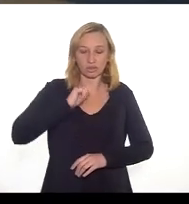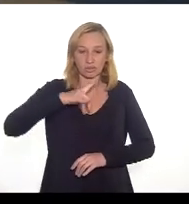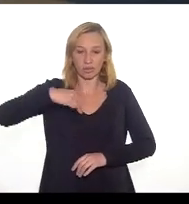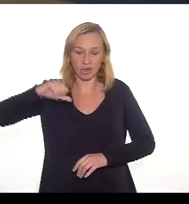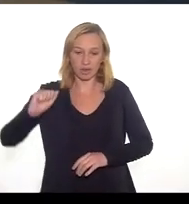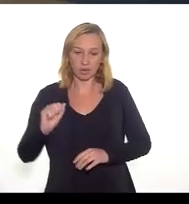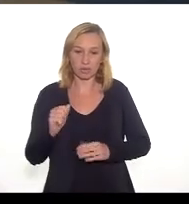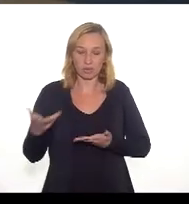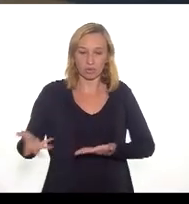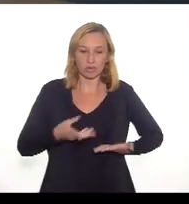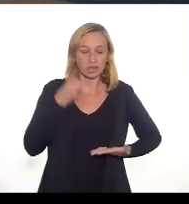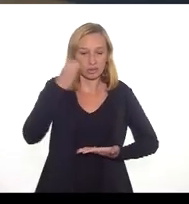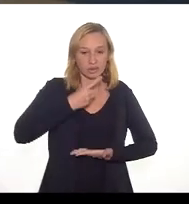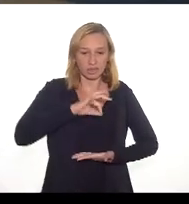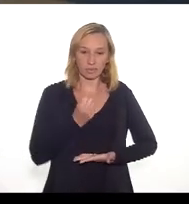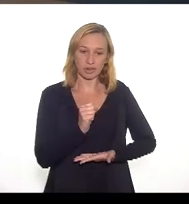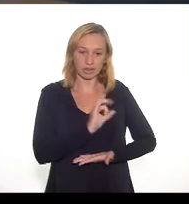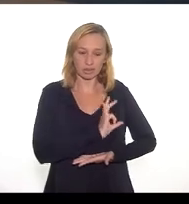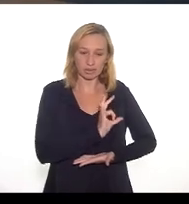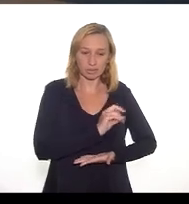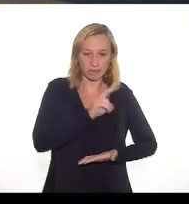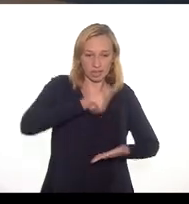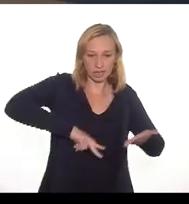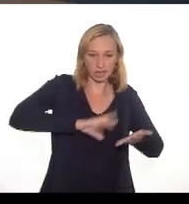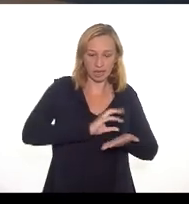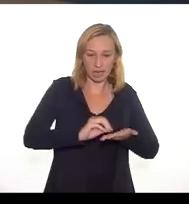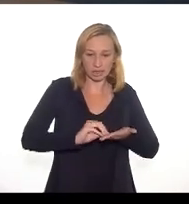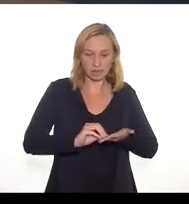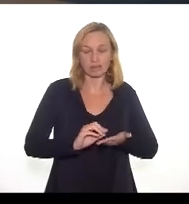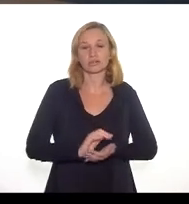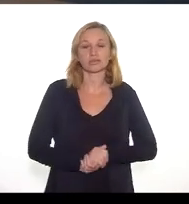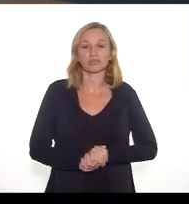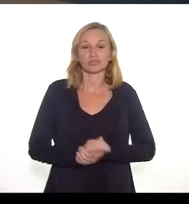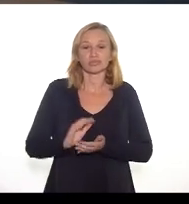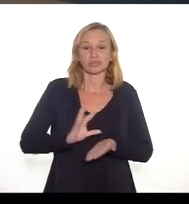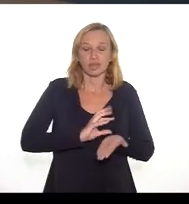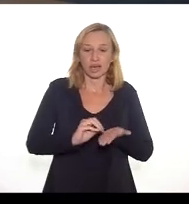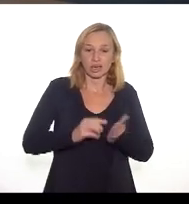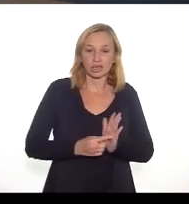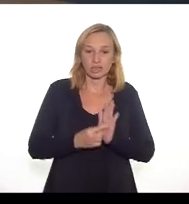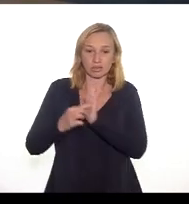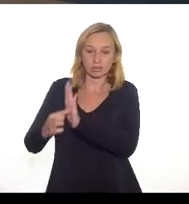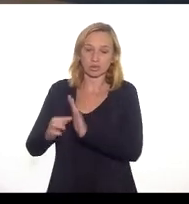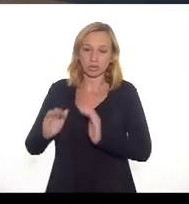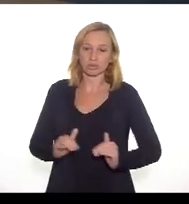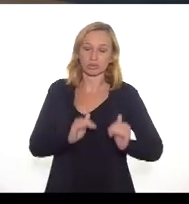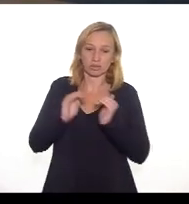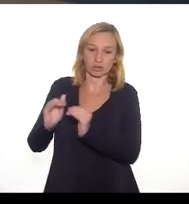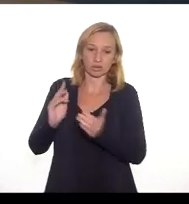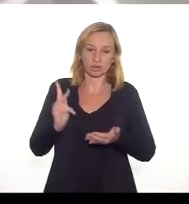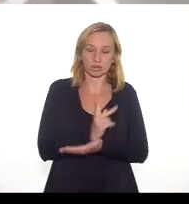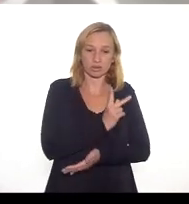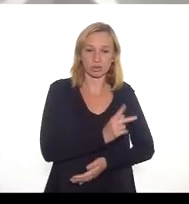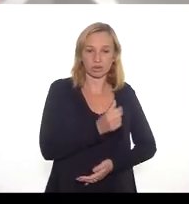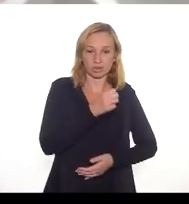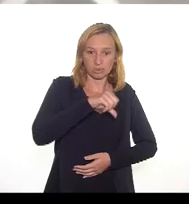deputada Marta a fazer a leitura da ata da sessão anterior. A ata reflete com exatidão o ocorrido